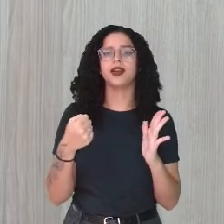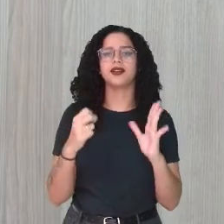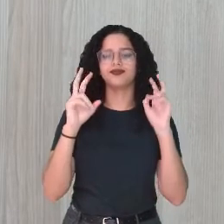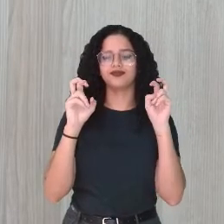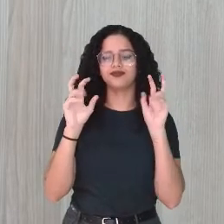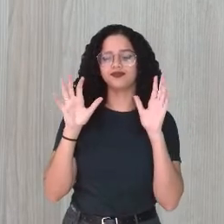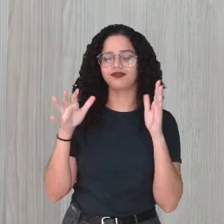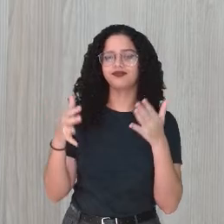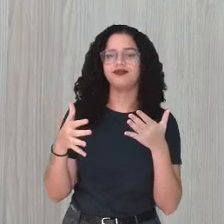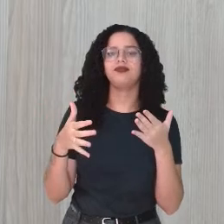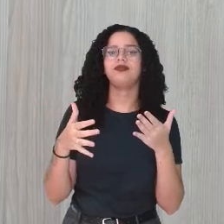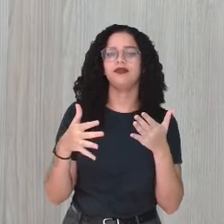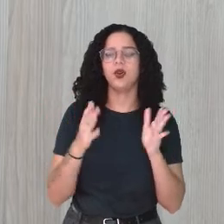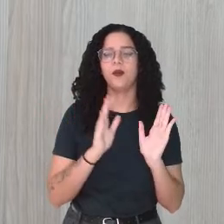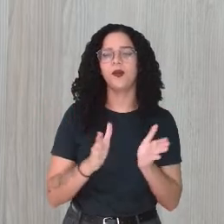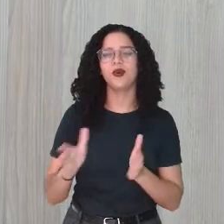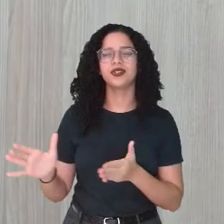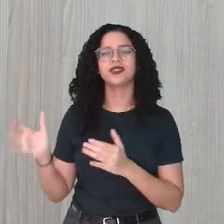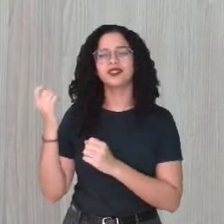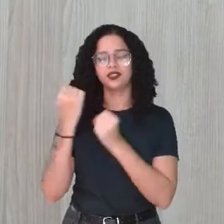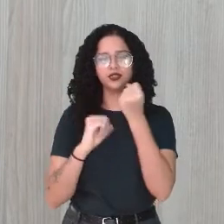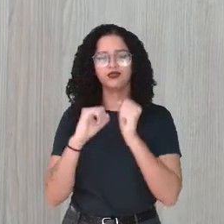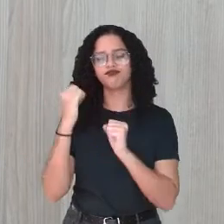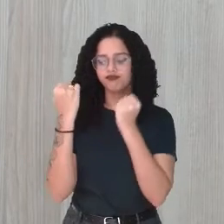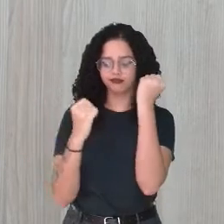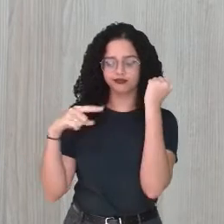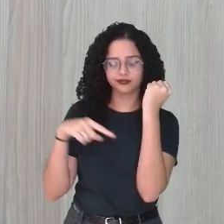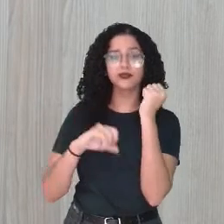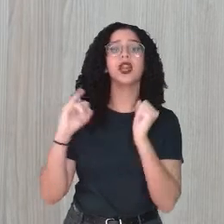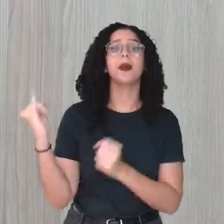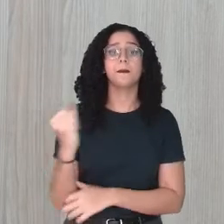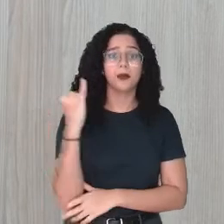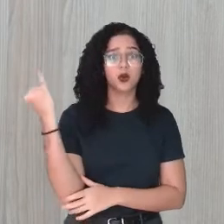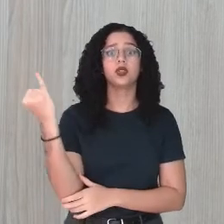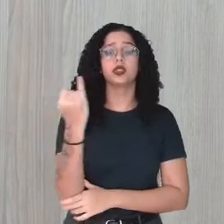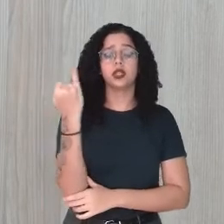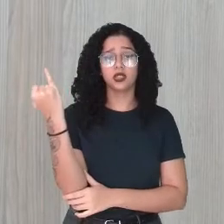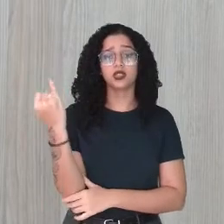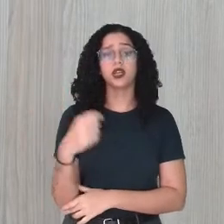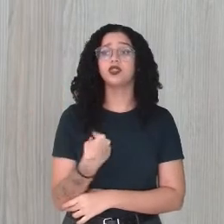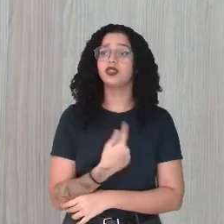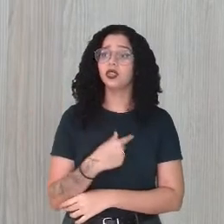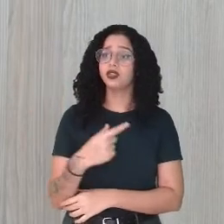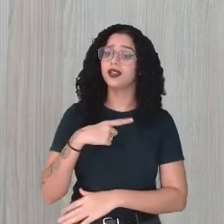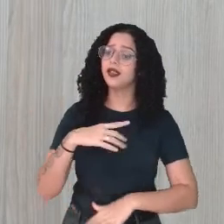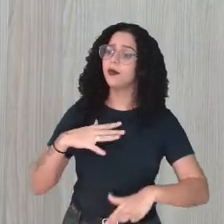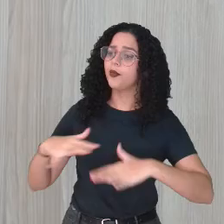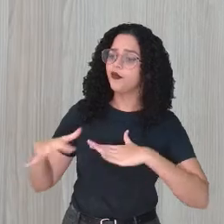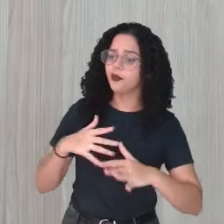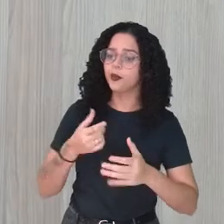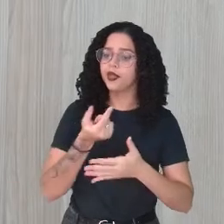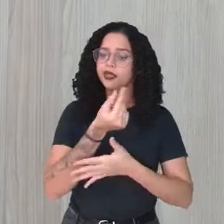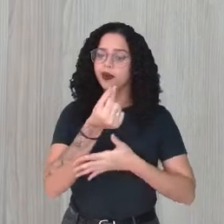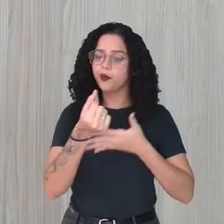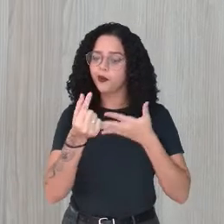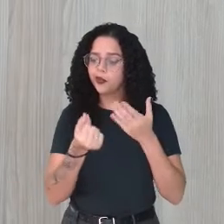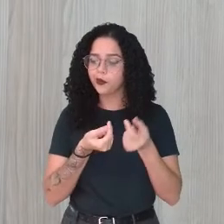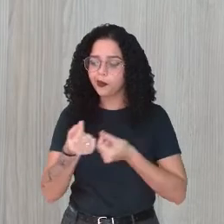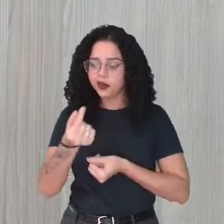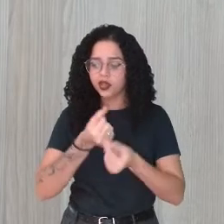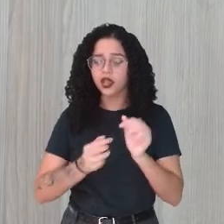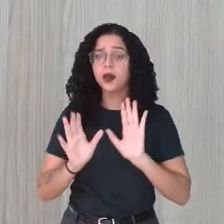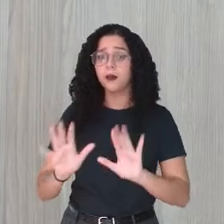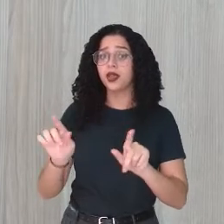aí do processo industrial, que a indústria é importante, né, a gente movimentar a economia, mas a gente também